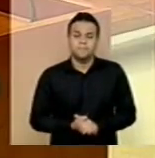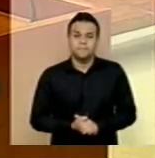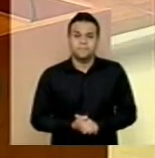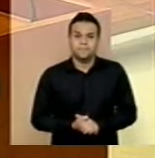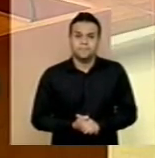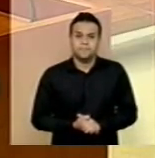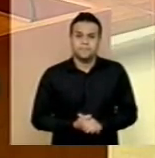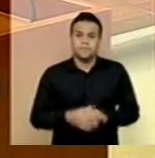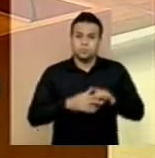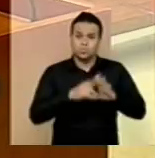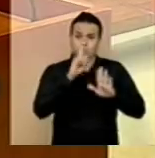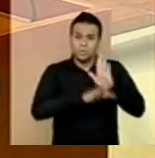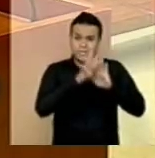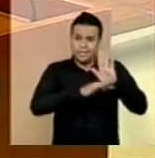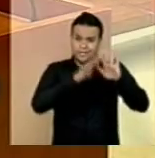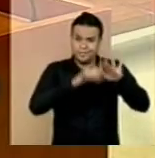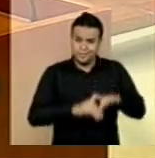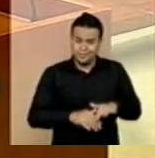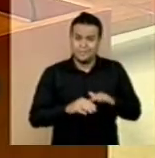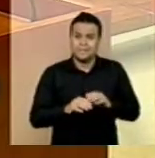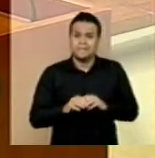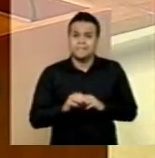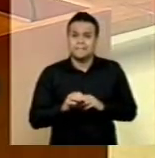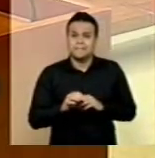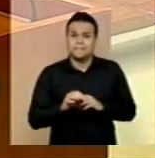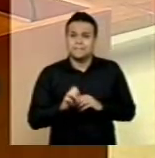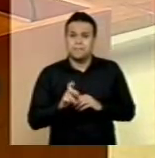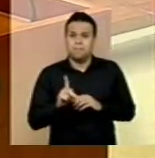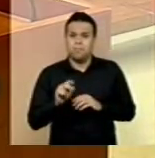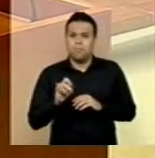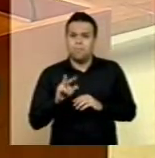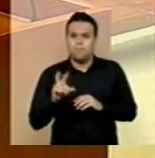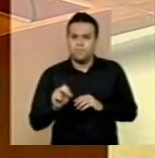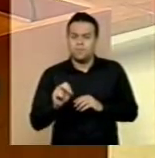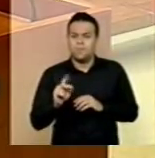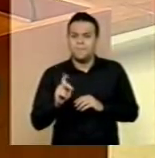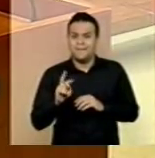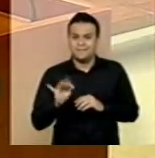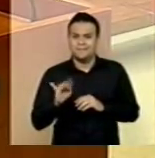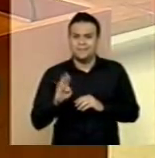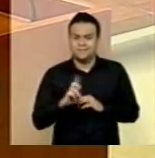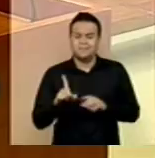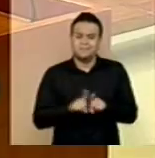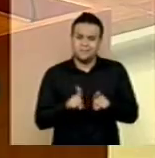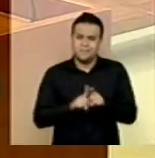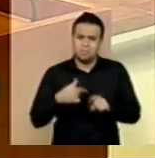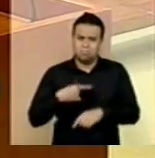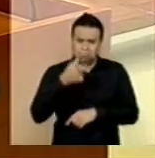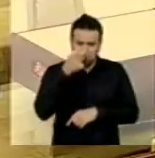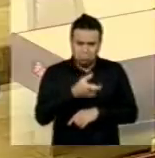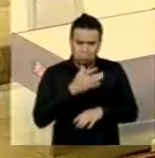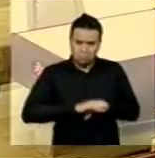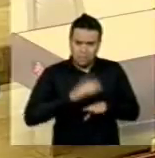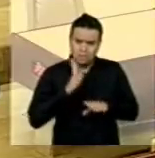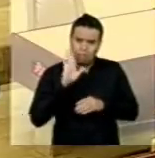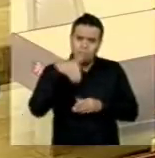da lavra do ministro Sepúlveda Pertence, mas que me chamou muita atenção, mais uma vez, ministro Celso de Mello, foi o